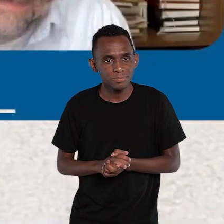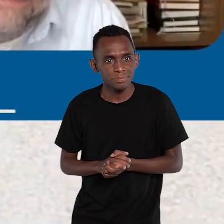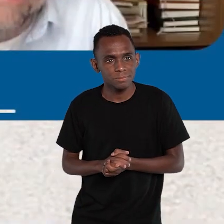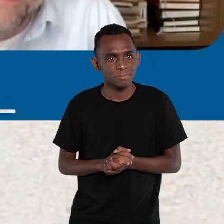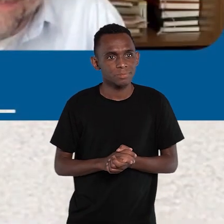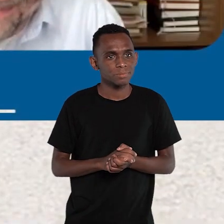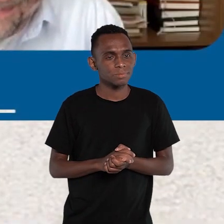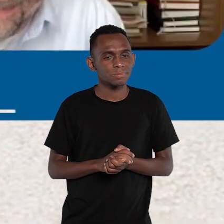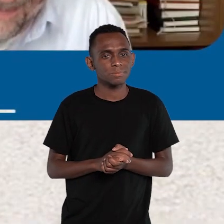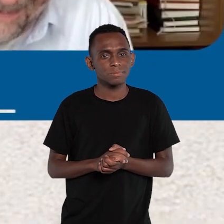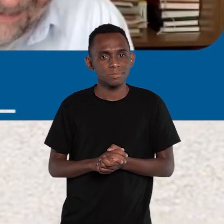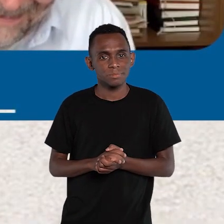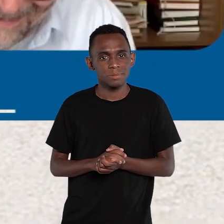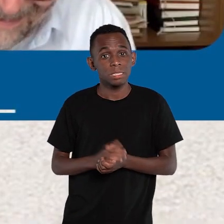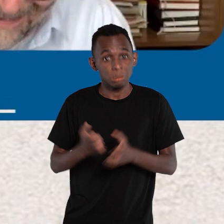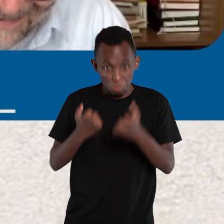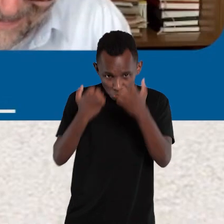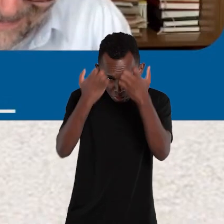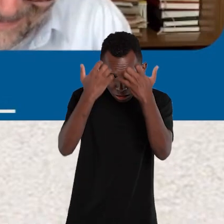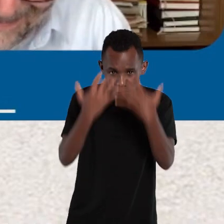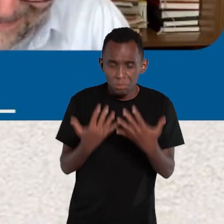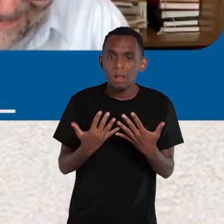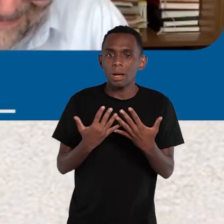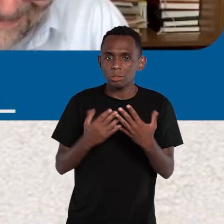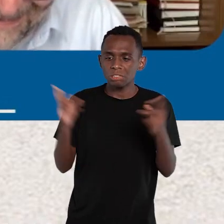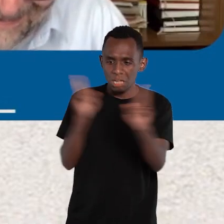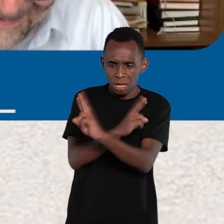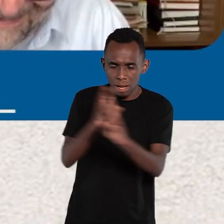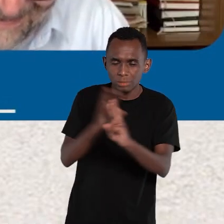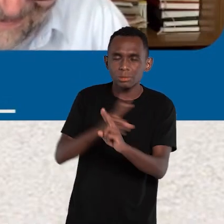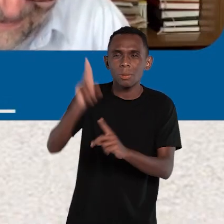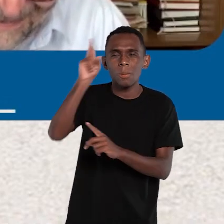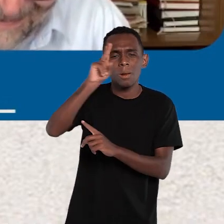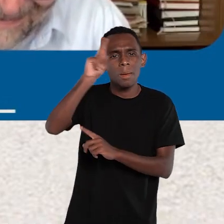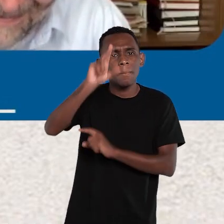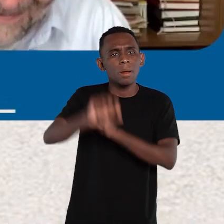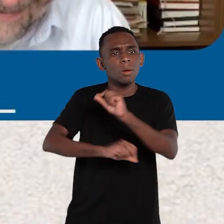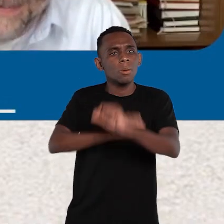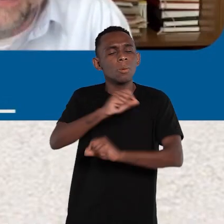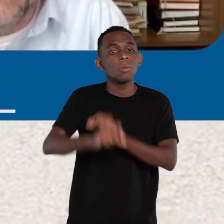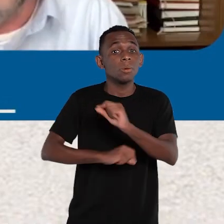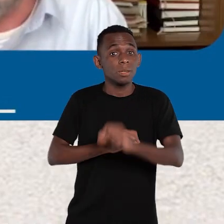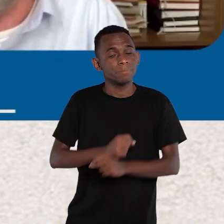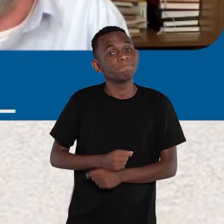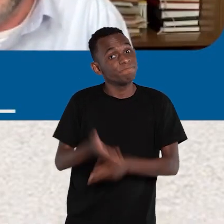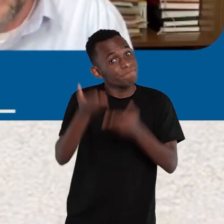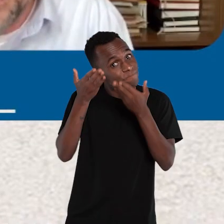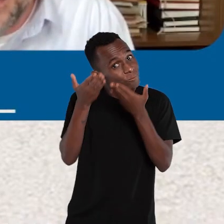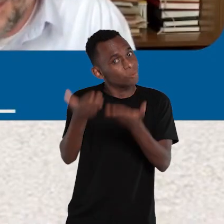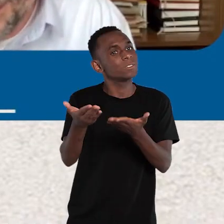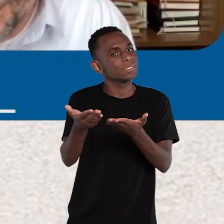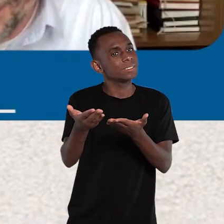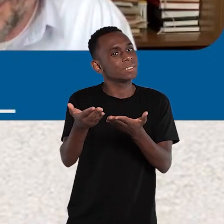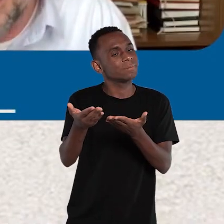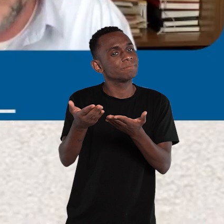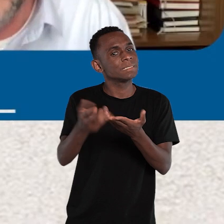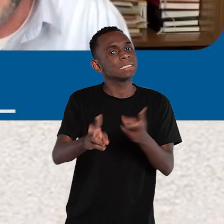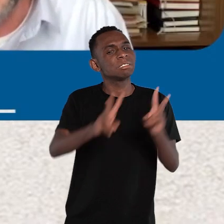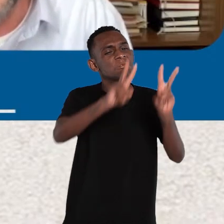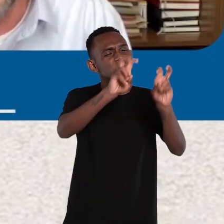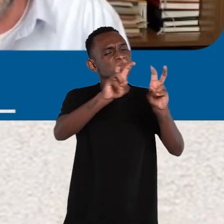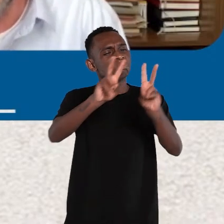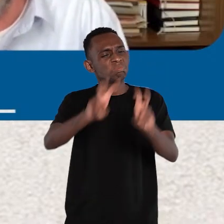Agora, esse ideograma que você falou e me fez lembrar da excelência que Vossa Mercê tem